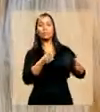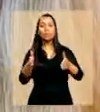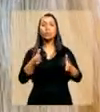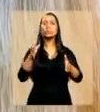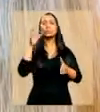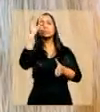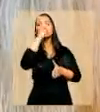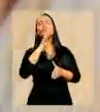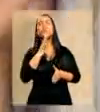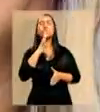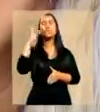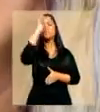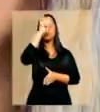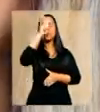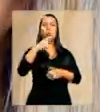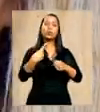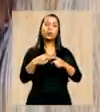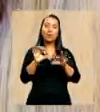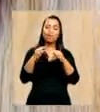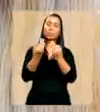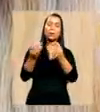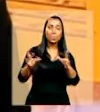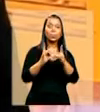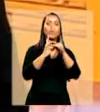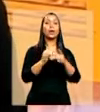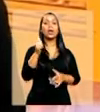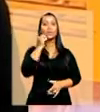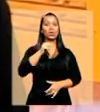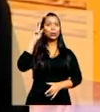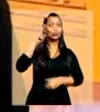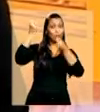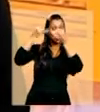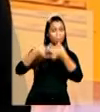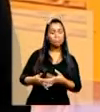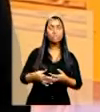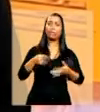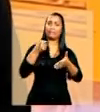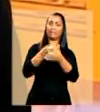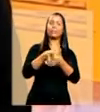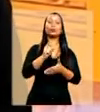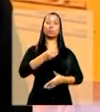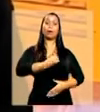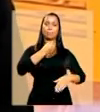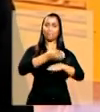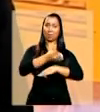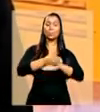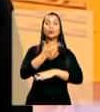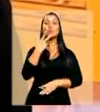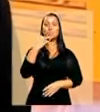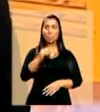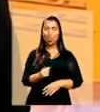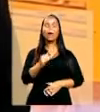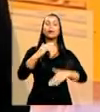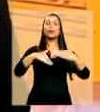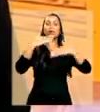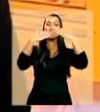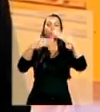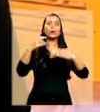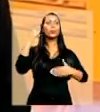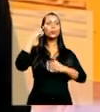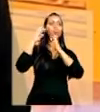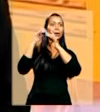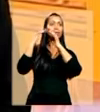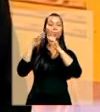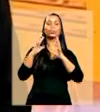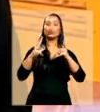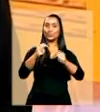conhecimento informal e estreitar os laços familiares. A contadora de histórias Com Lopes defende a participação dos pais na construção